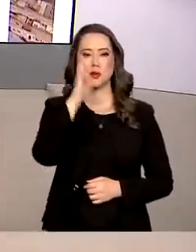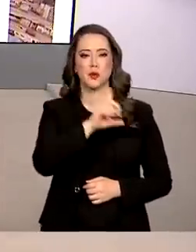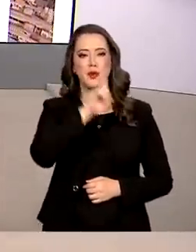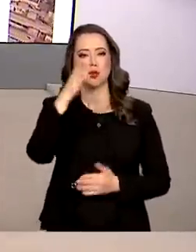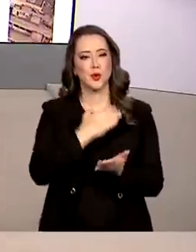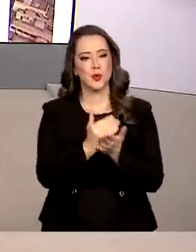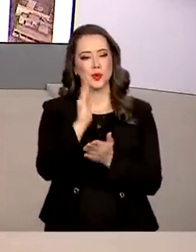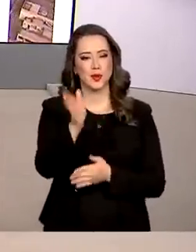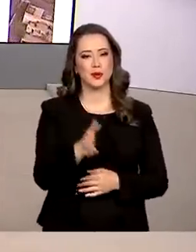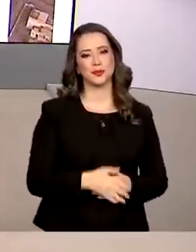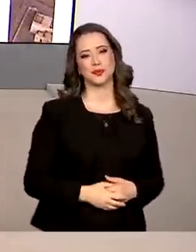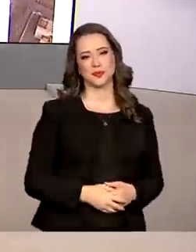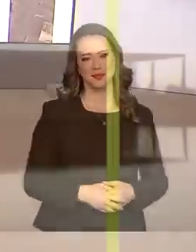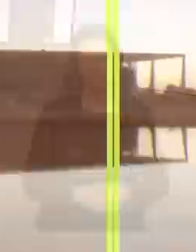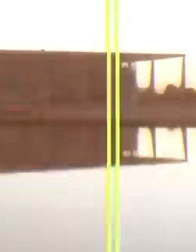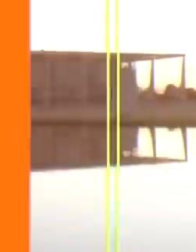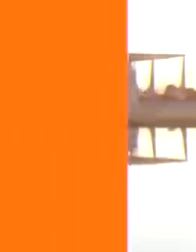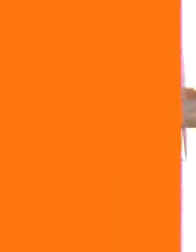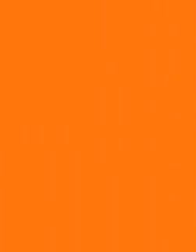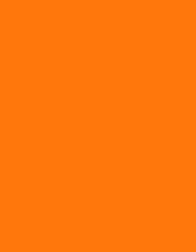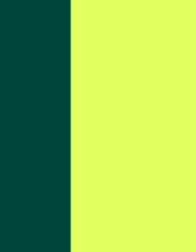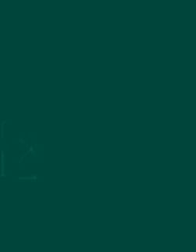dia já está no ar